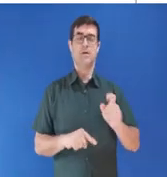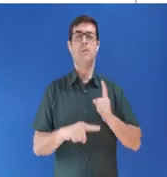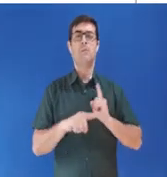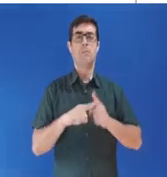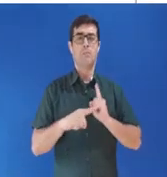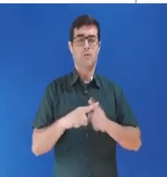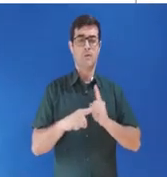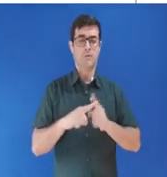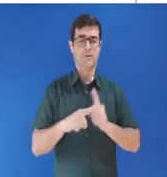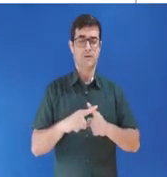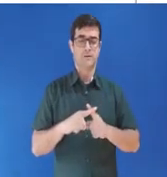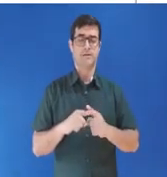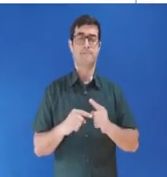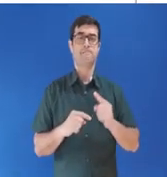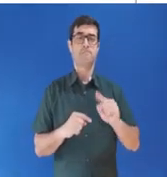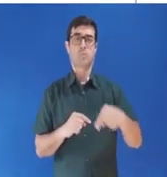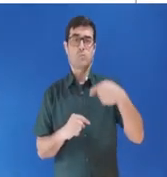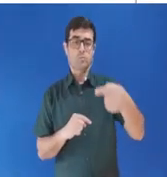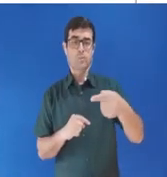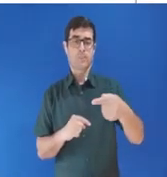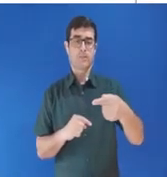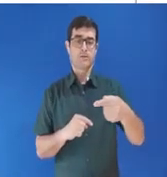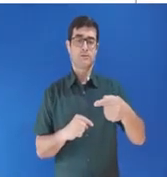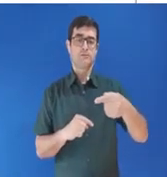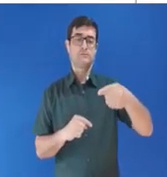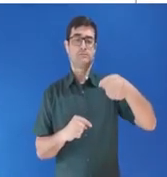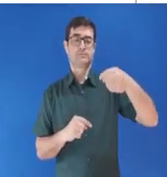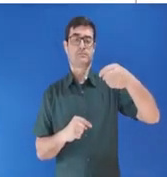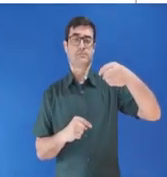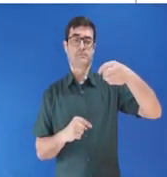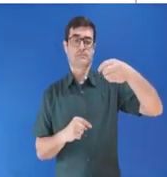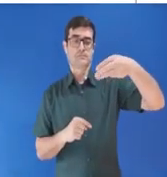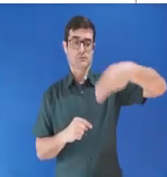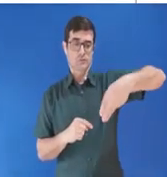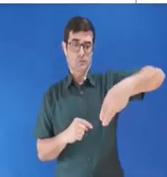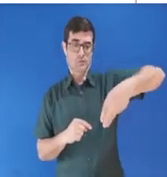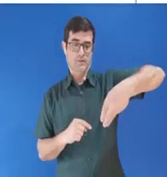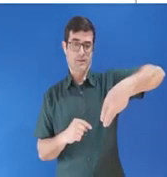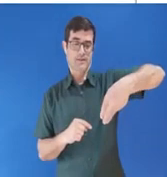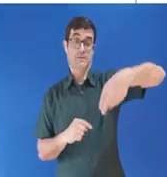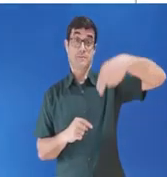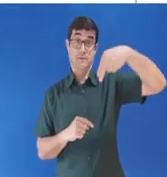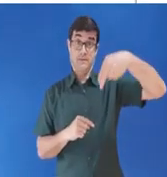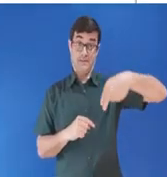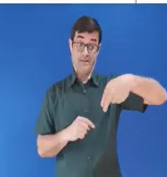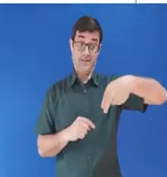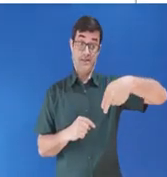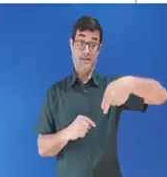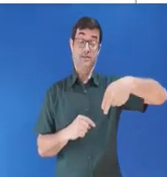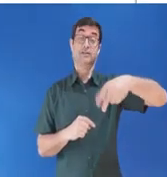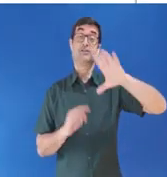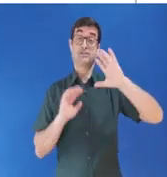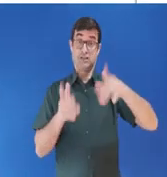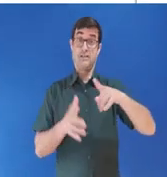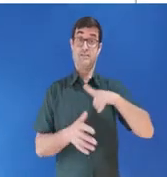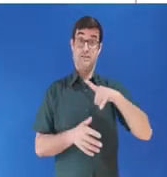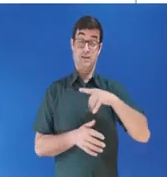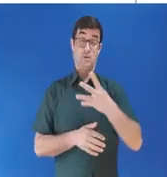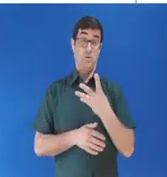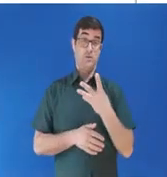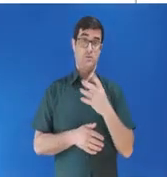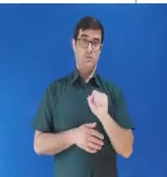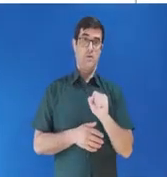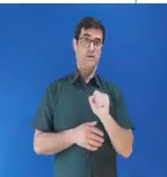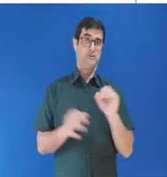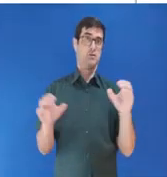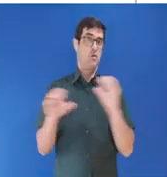próximo, o manganês já tem o orbital S, 4s, preenchido. O